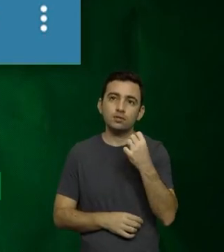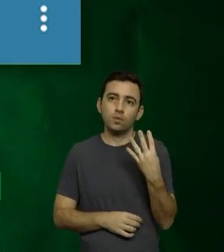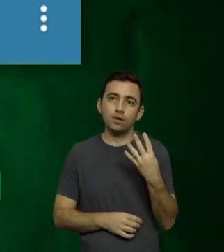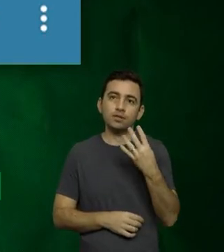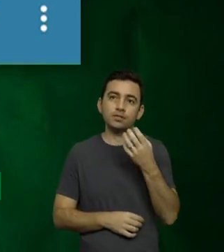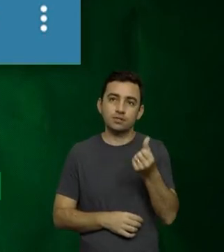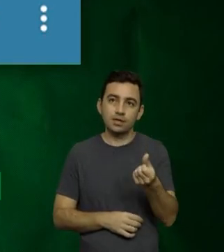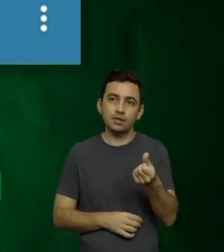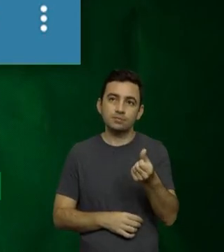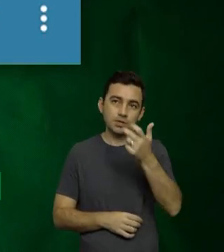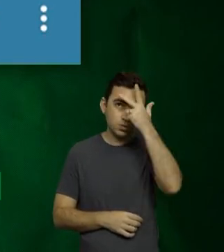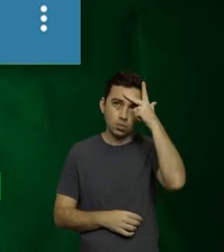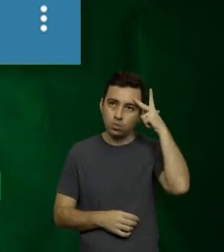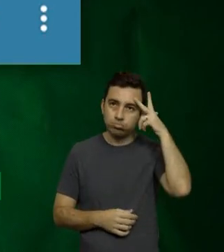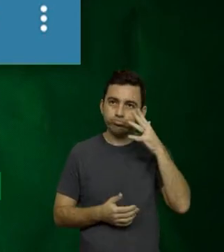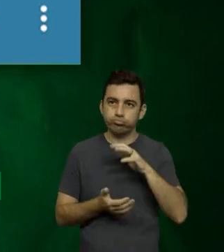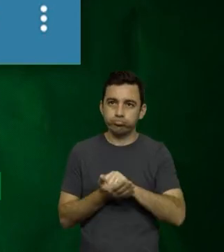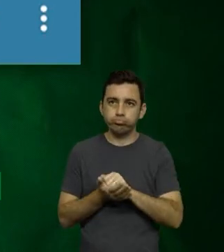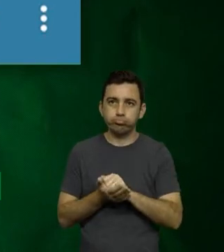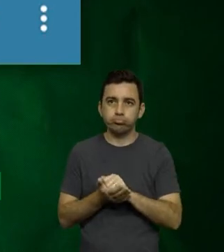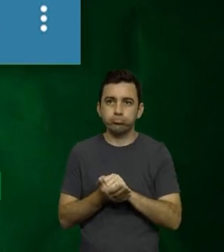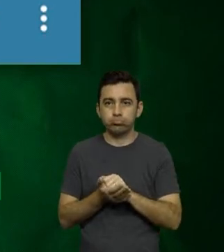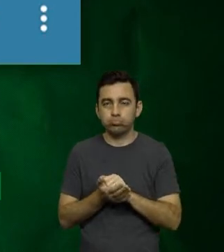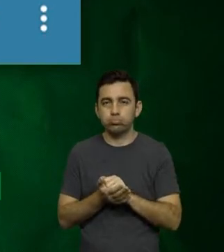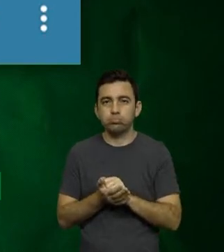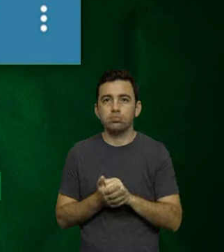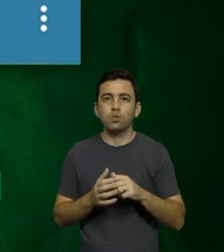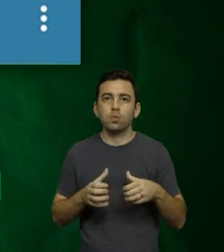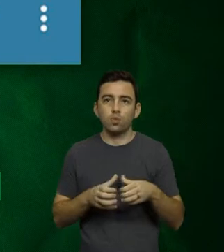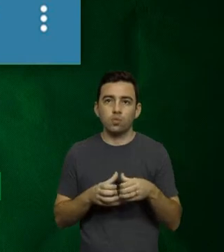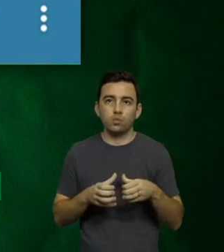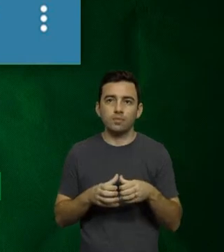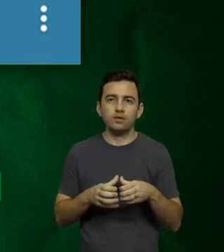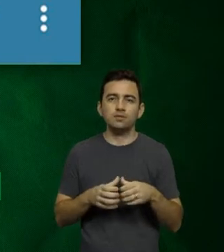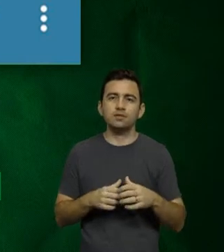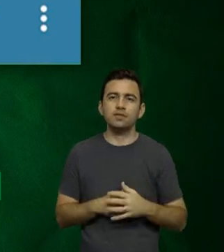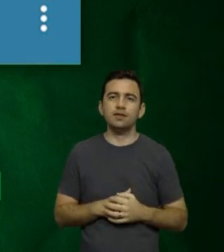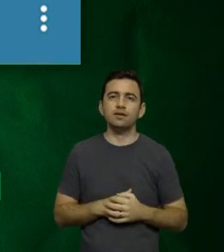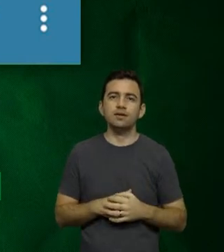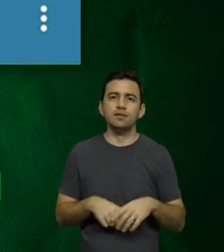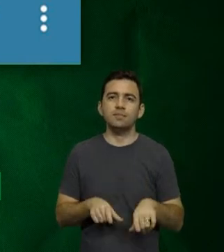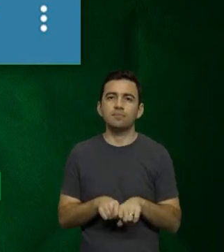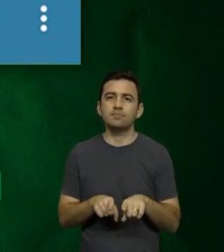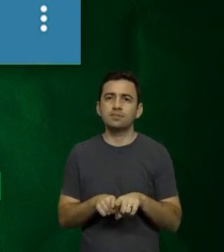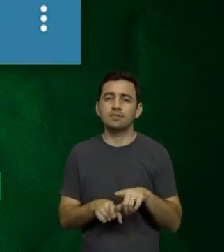846 membros. Tirei essa foto há poucos minutos atrás. Tinham 61 online.